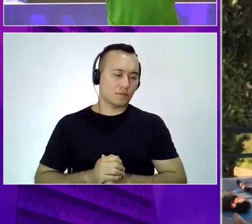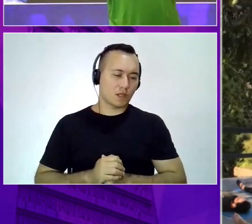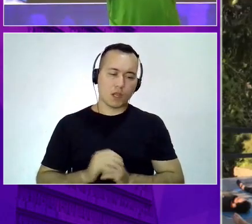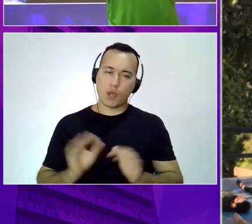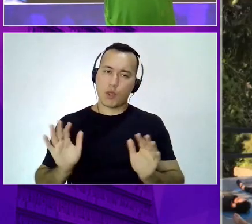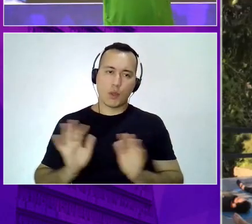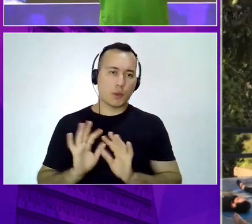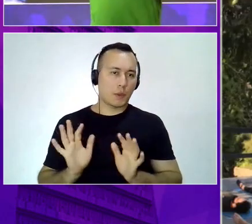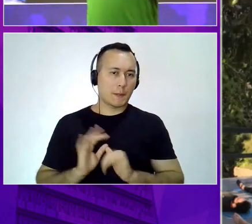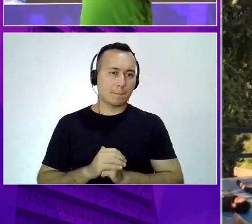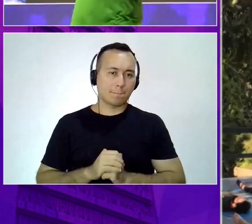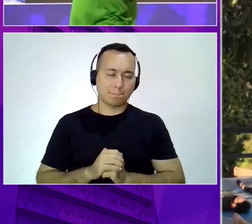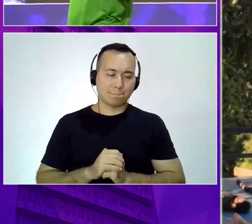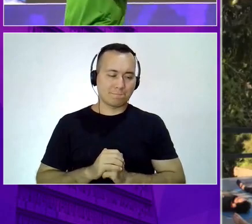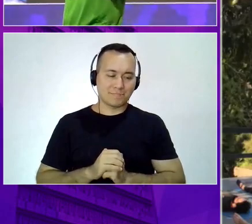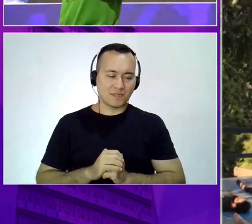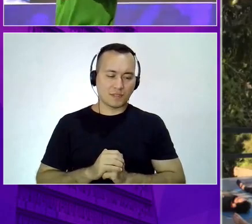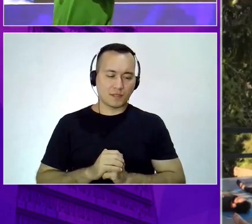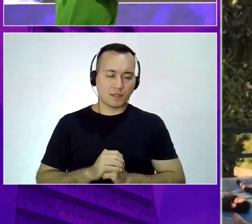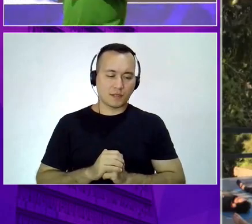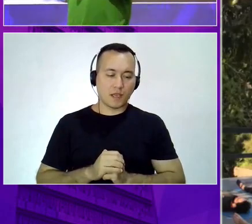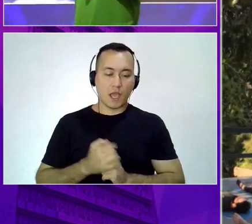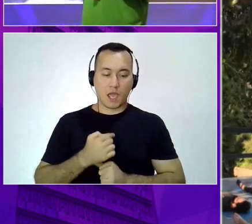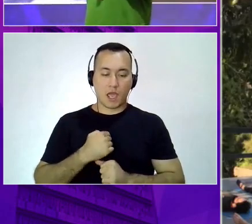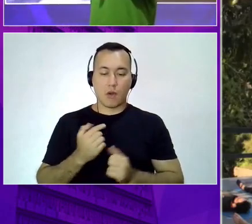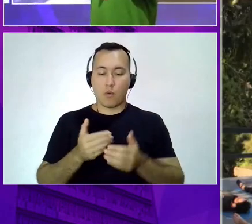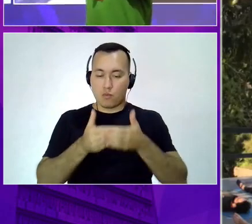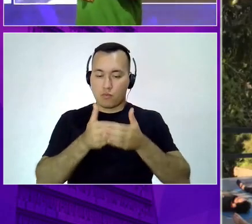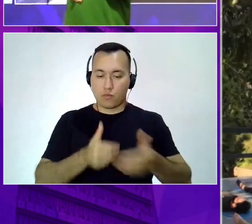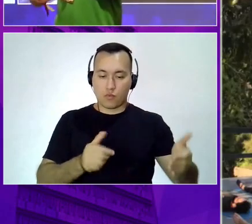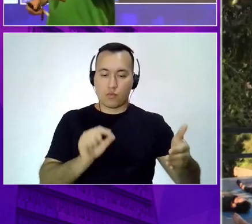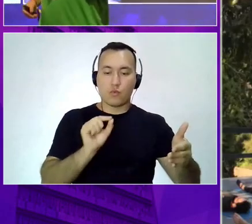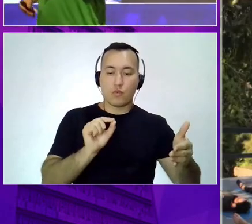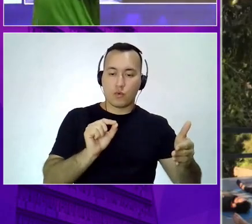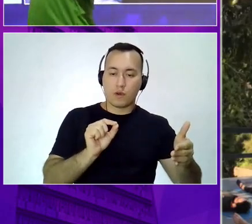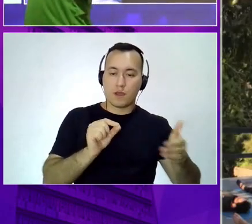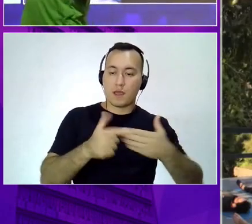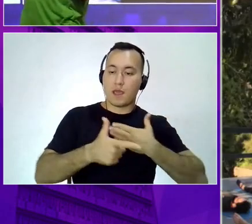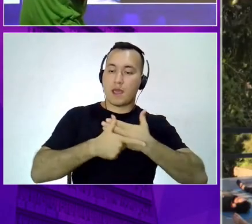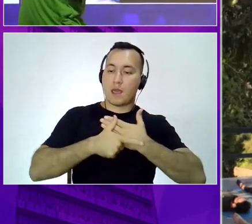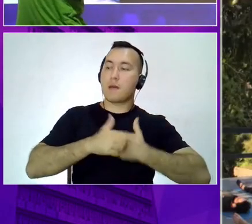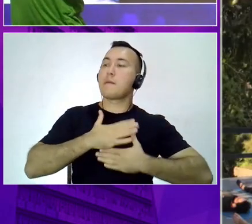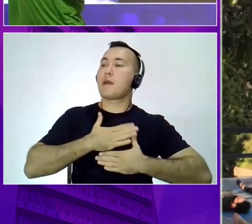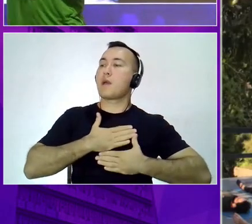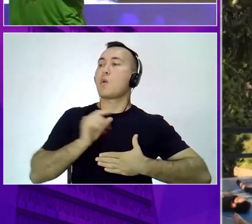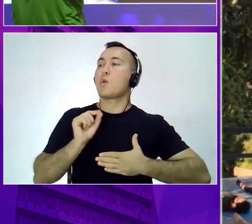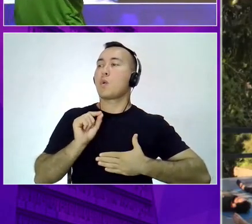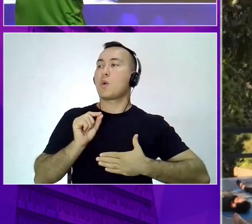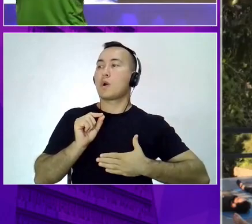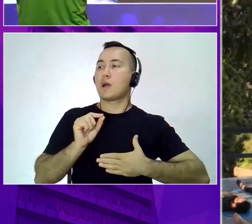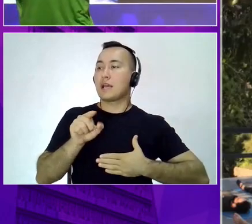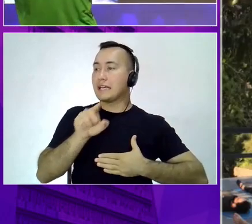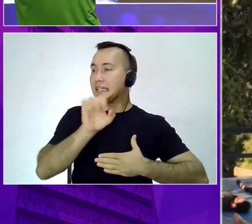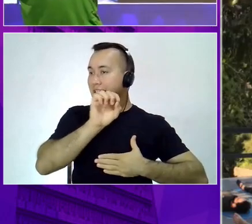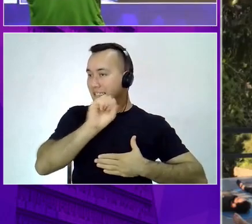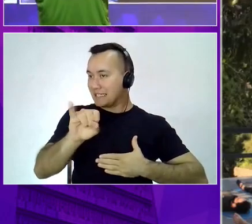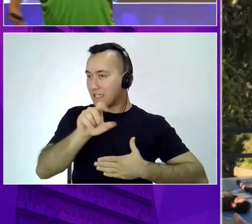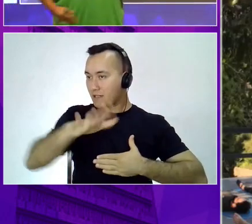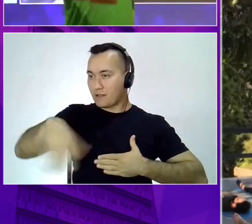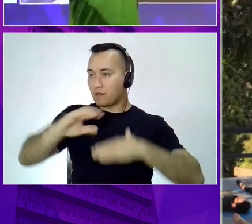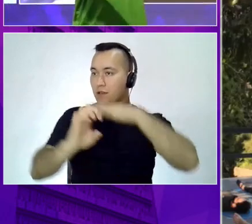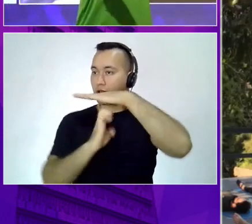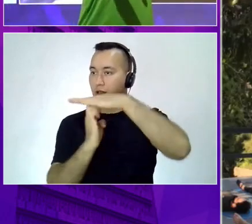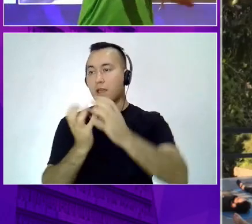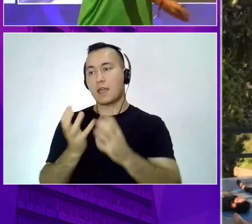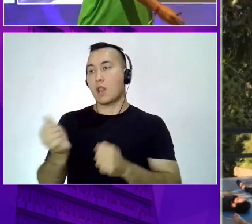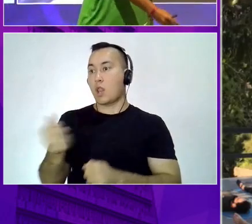que a galera não sabe. Ikigai, né? Sei uma coisa que a pessoa não sabe. Isso aqui é fundamental. Estamos na terceira onda, certo?